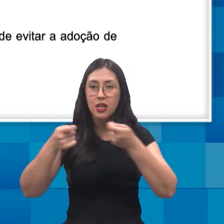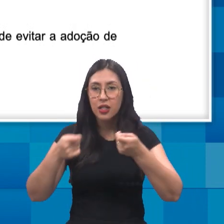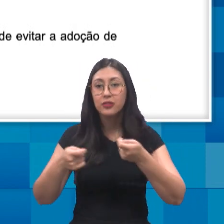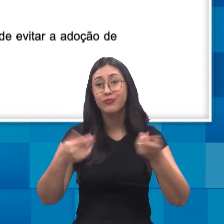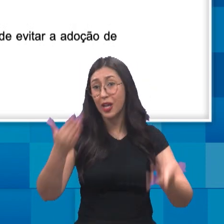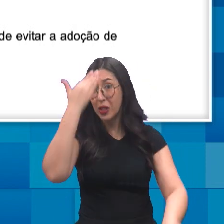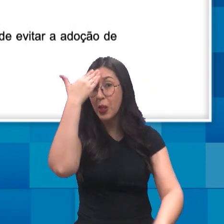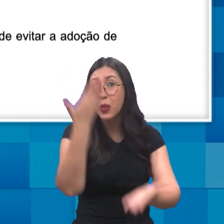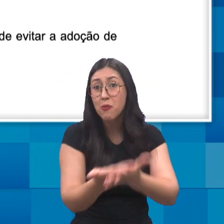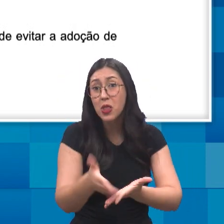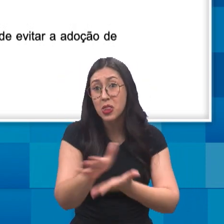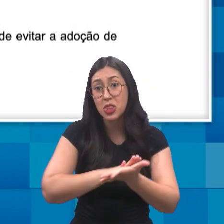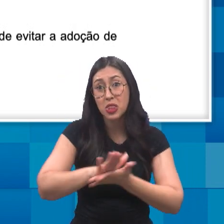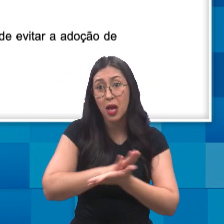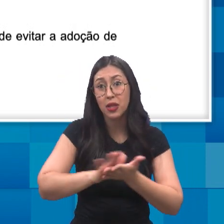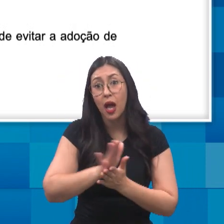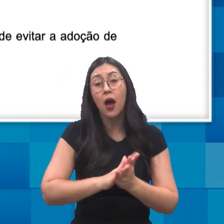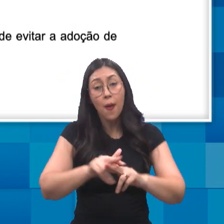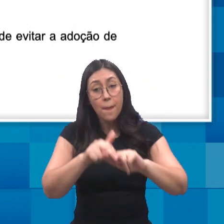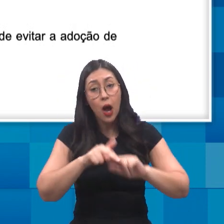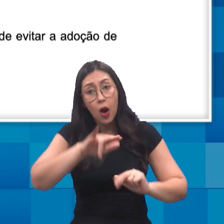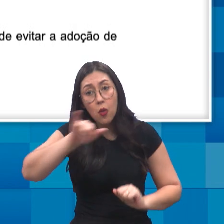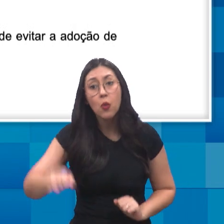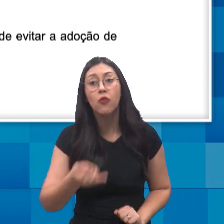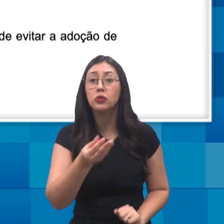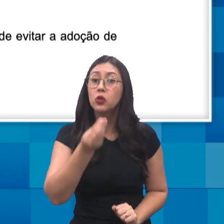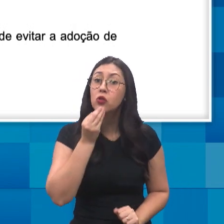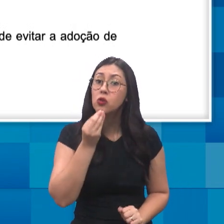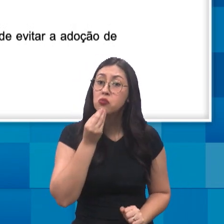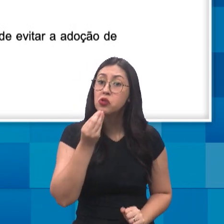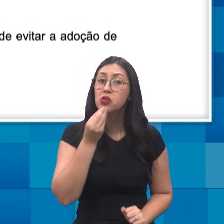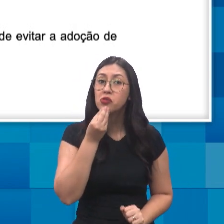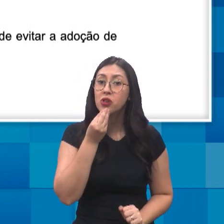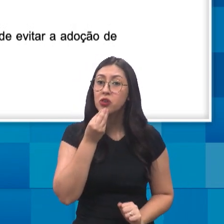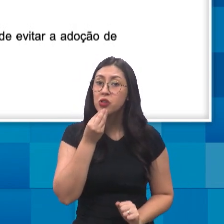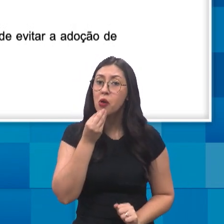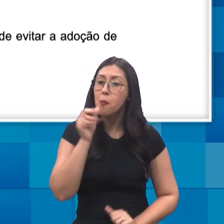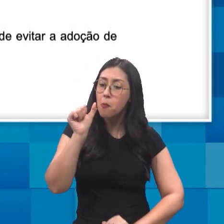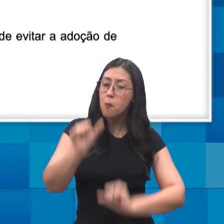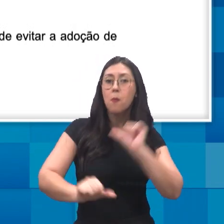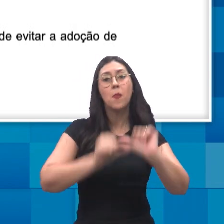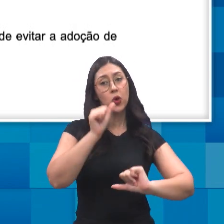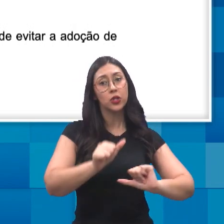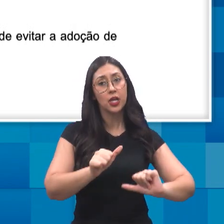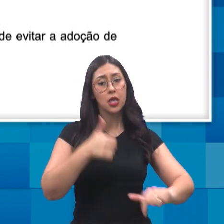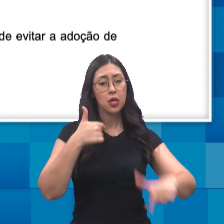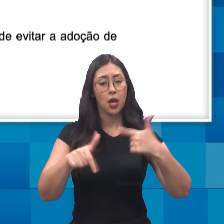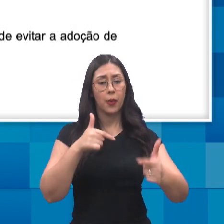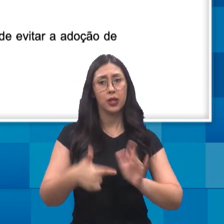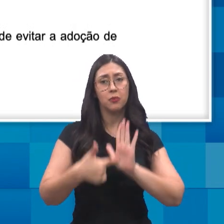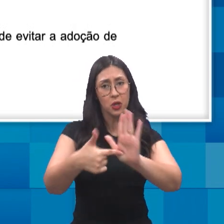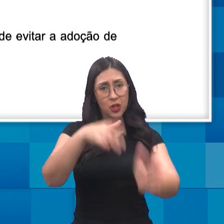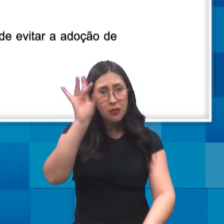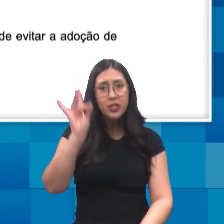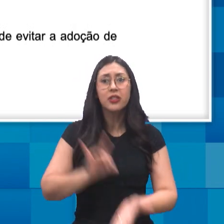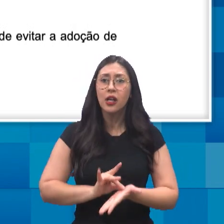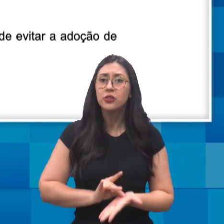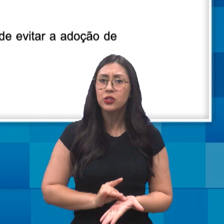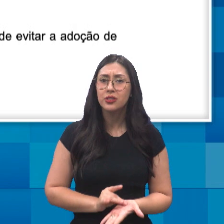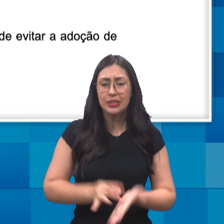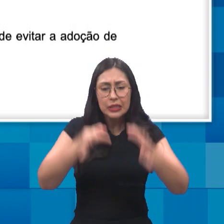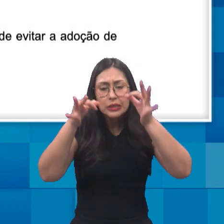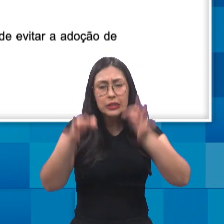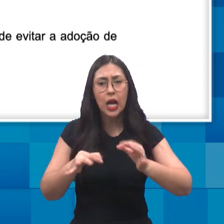Então, aproveitem a chance, enquanto é tempo, mudem a linha editorial e trabalhem com a verdade. É a questão mais óbvia, mais